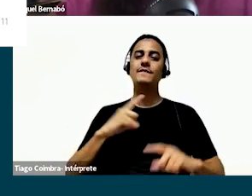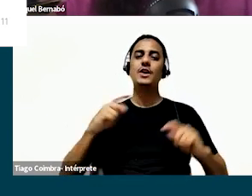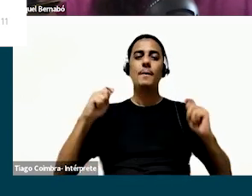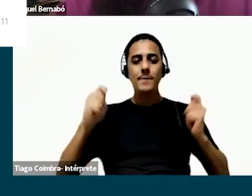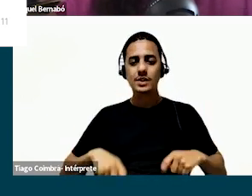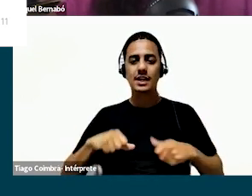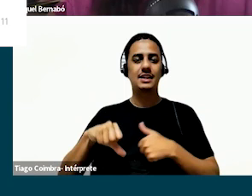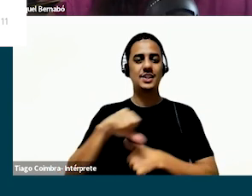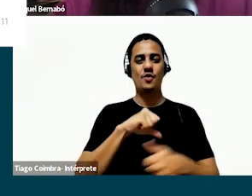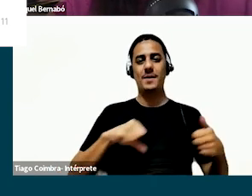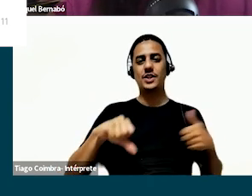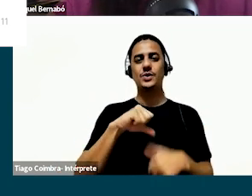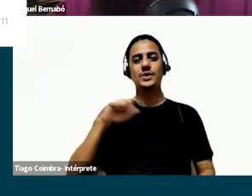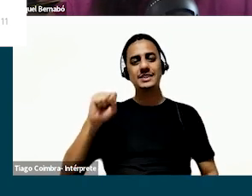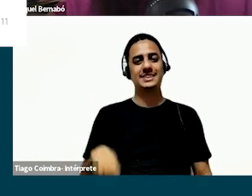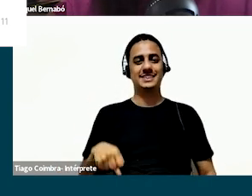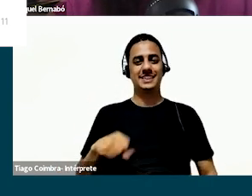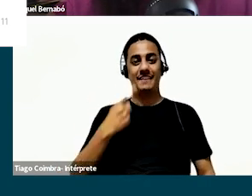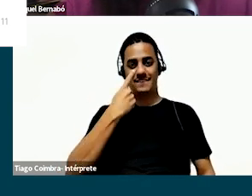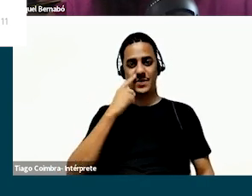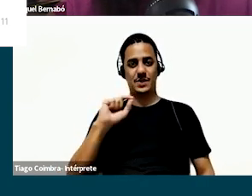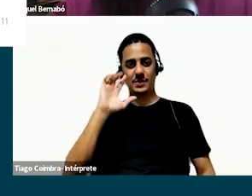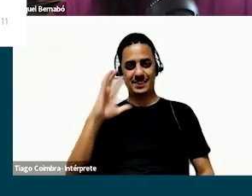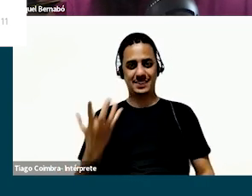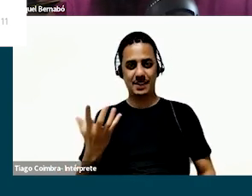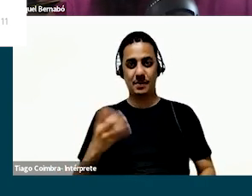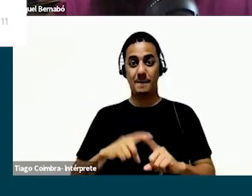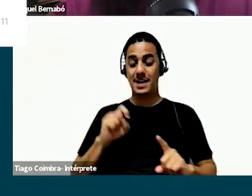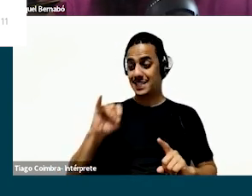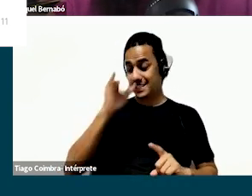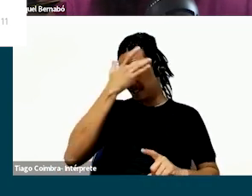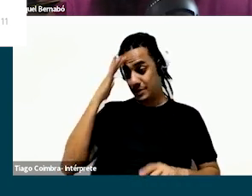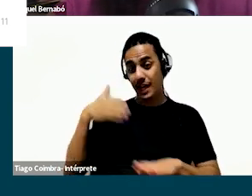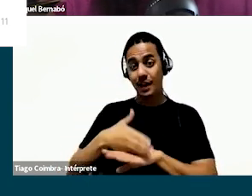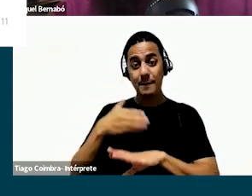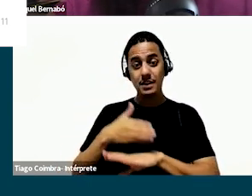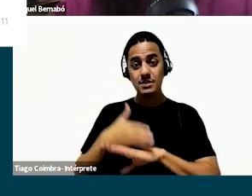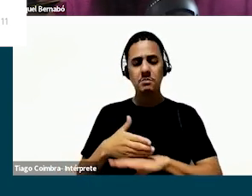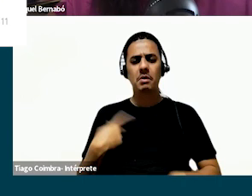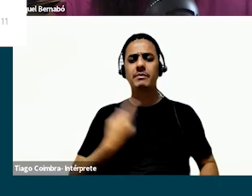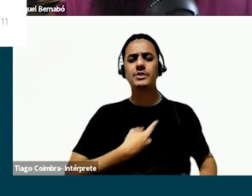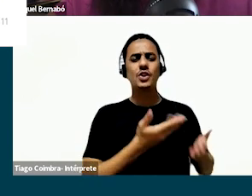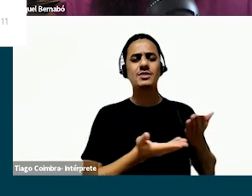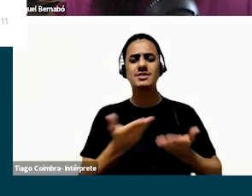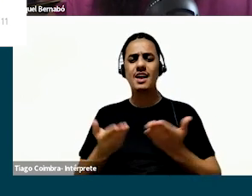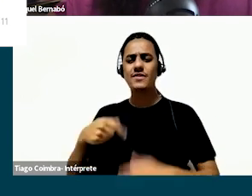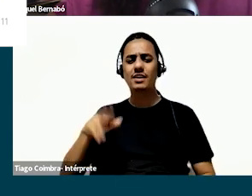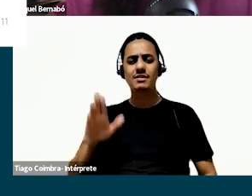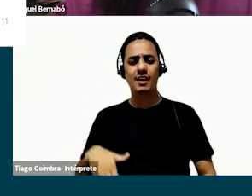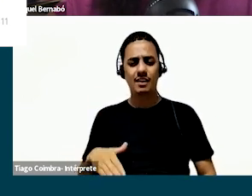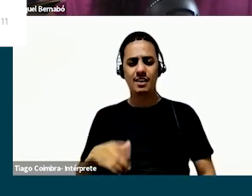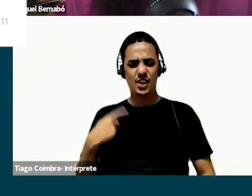Então, a tecnologia ela tem um poder transformador, sim, olha o que aconteceu. Mas, sem a participação das pessoas, a quem que a gente está